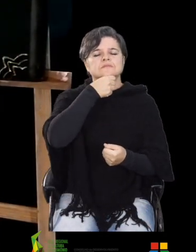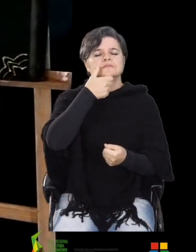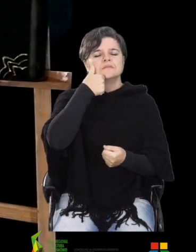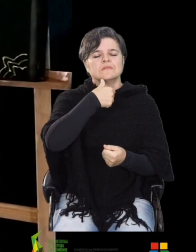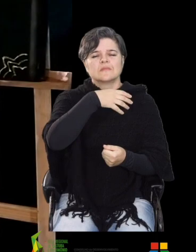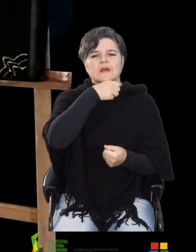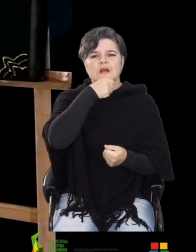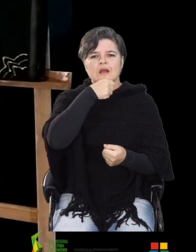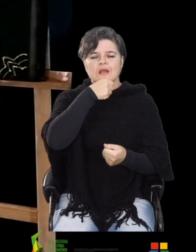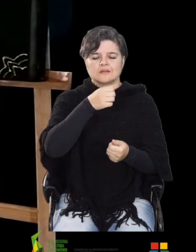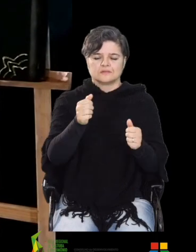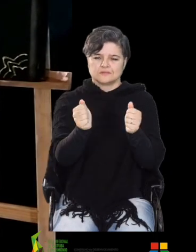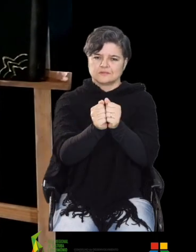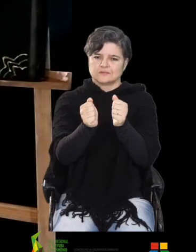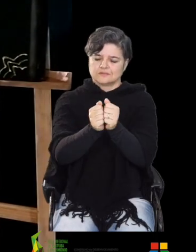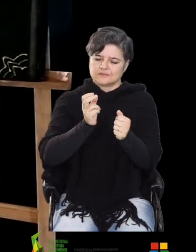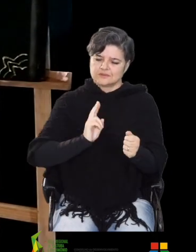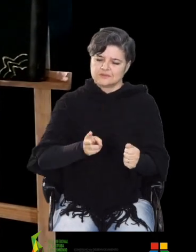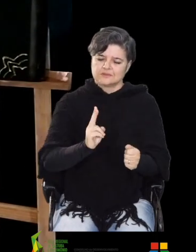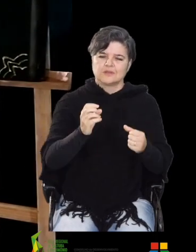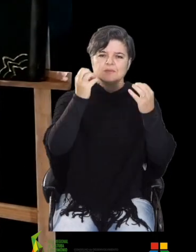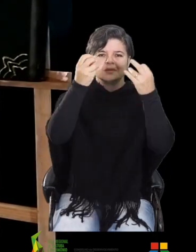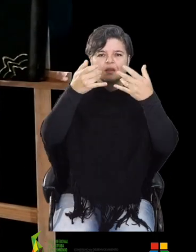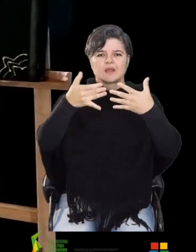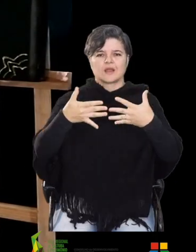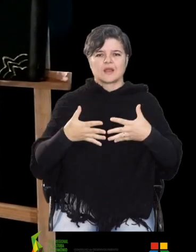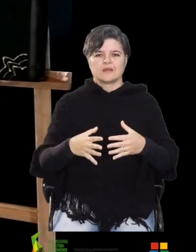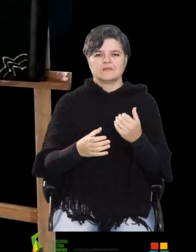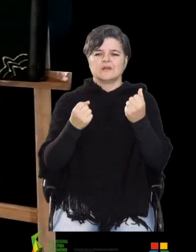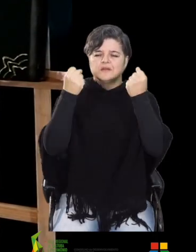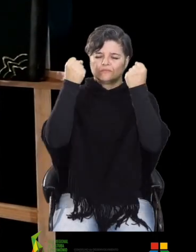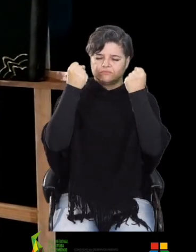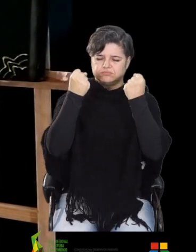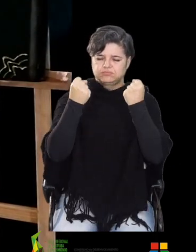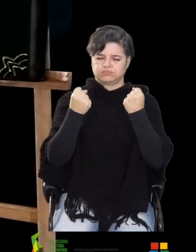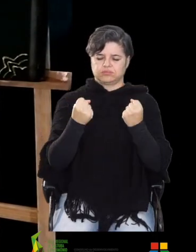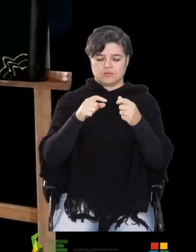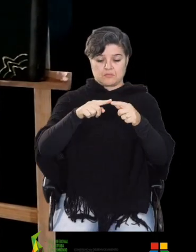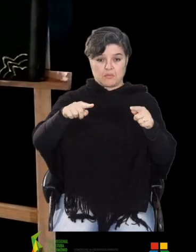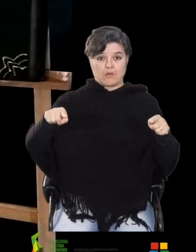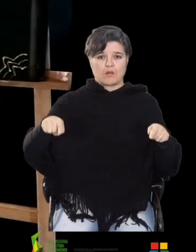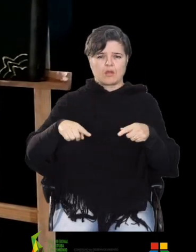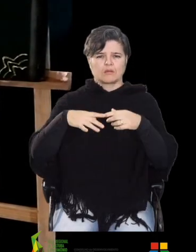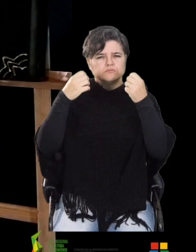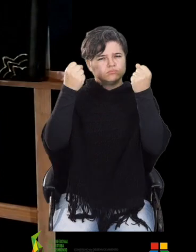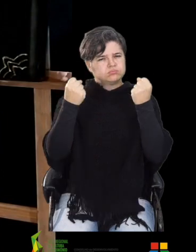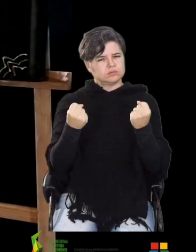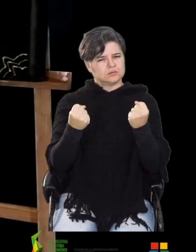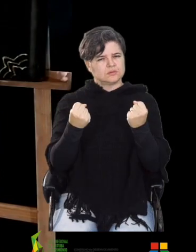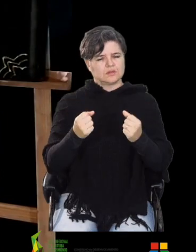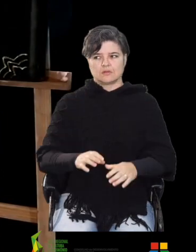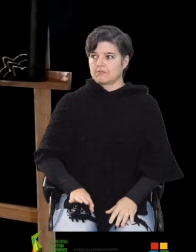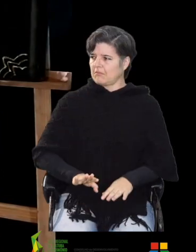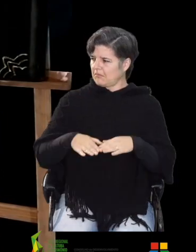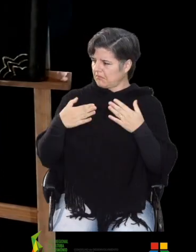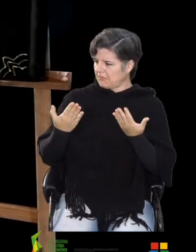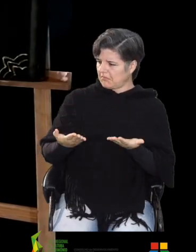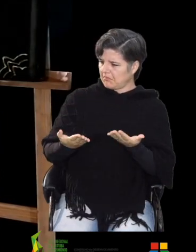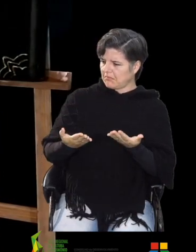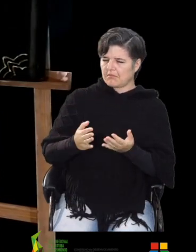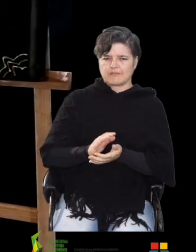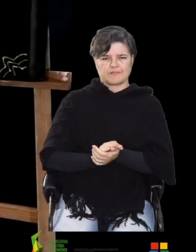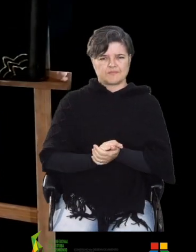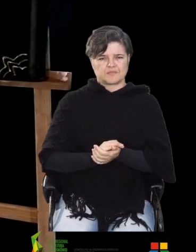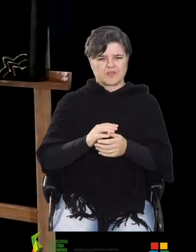fundo e esses lado aí é ué o